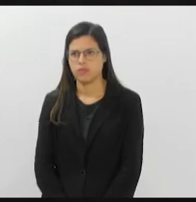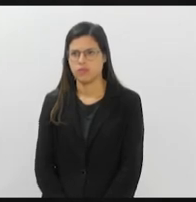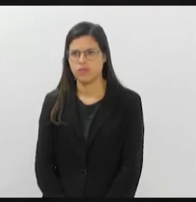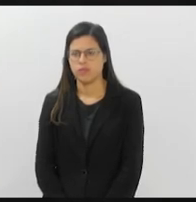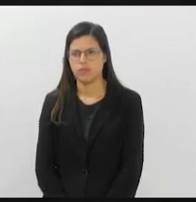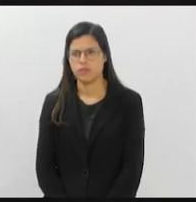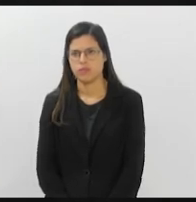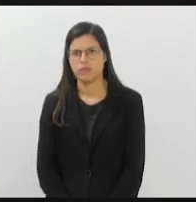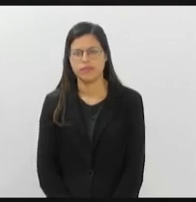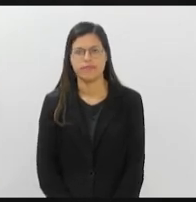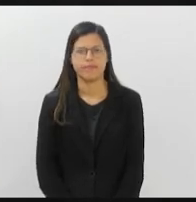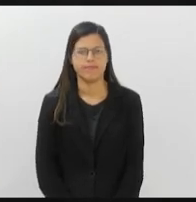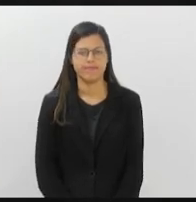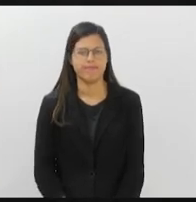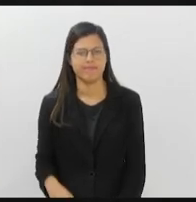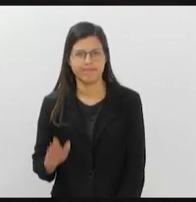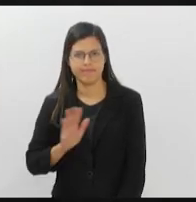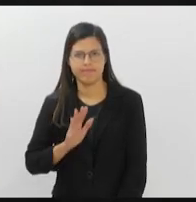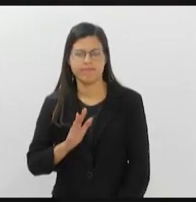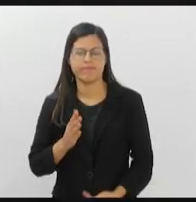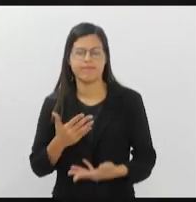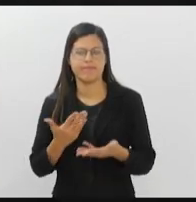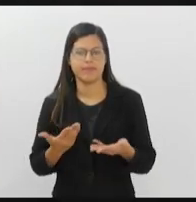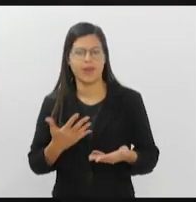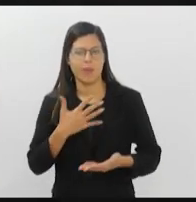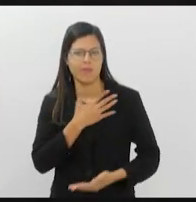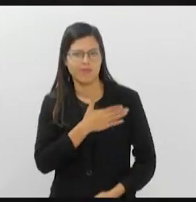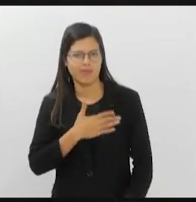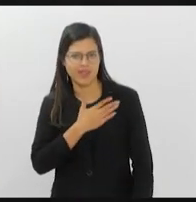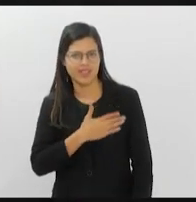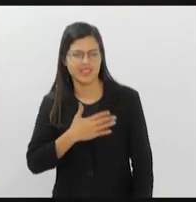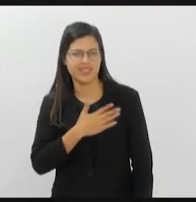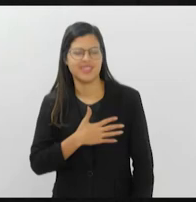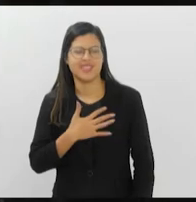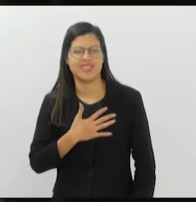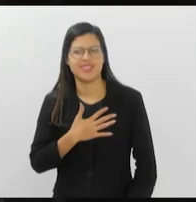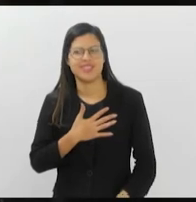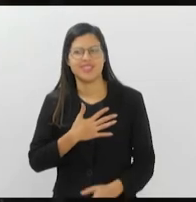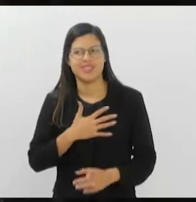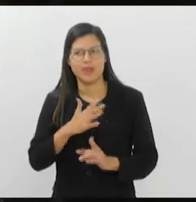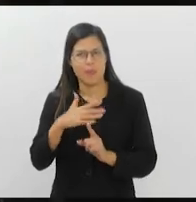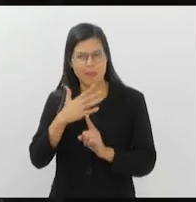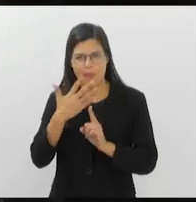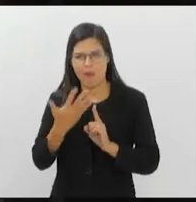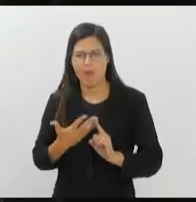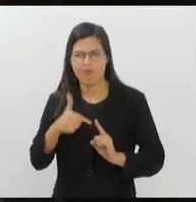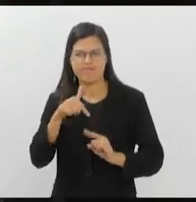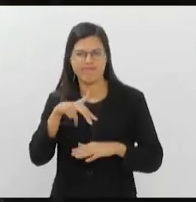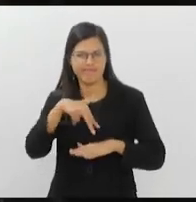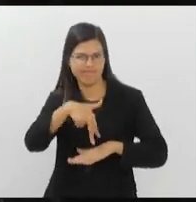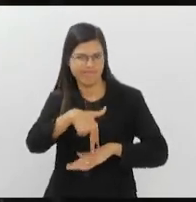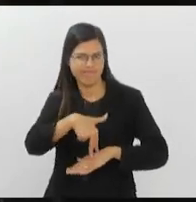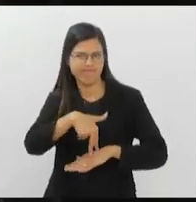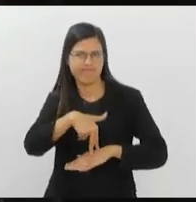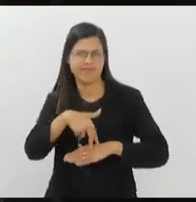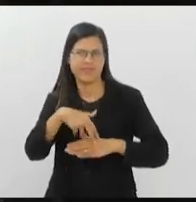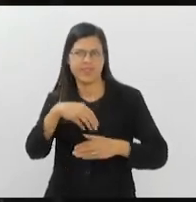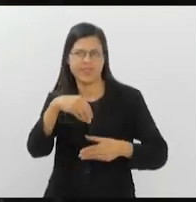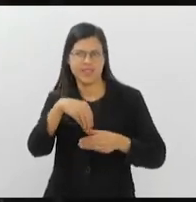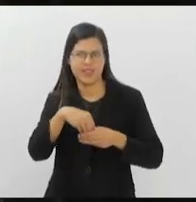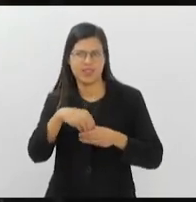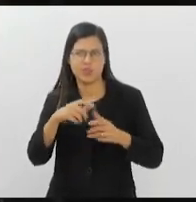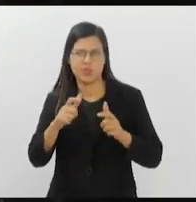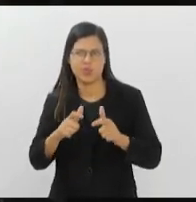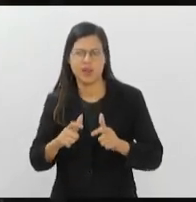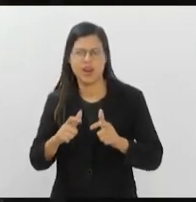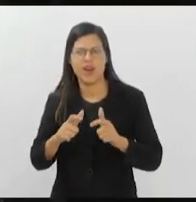Olá, gente. É um grande prazer, uma grande honra estar aqui dentro de um espaço, mesmo como